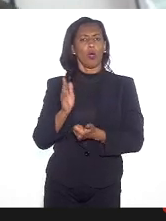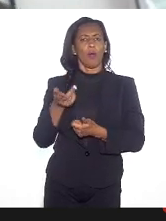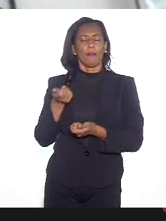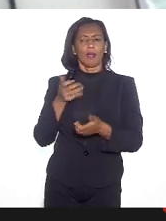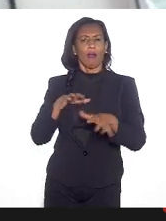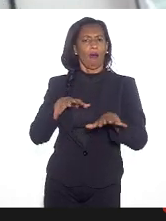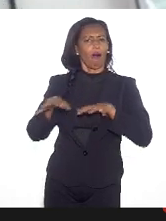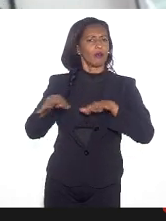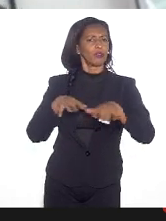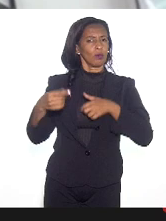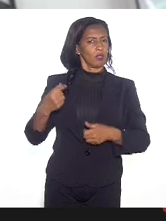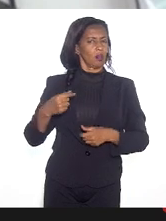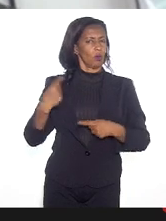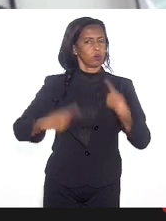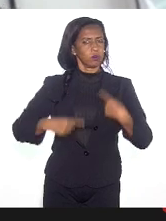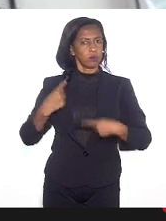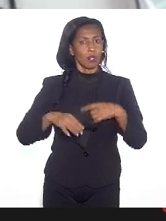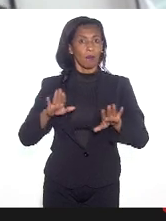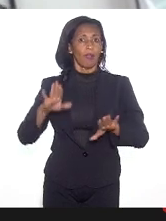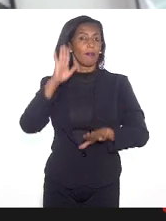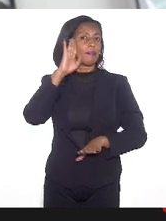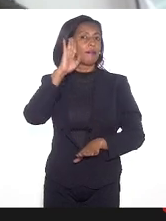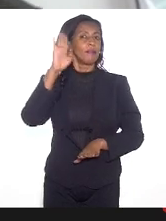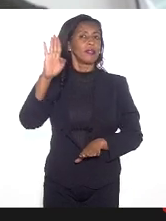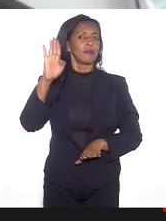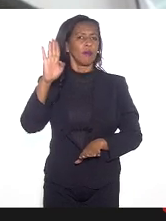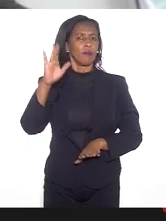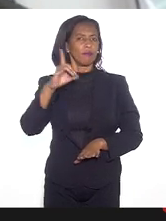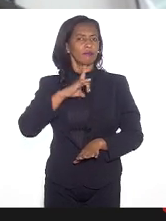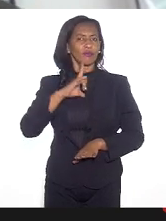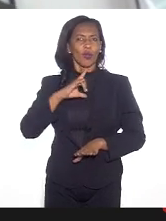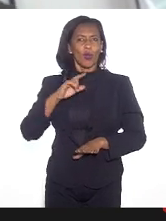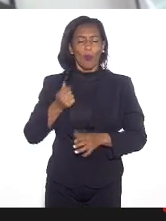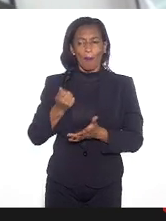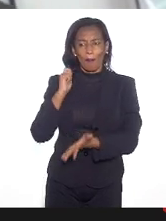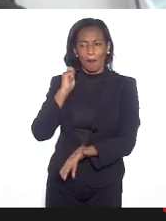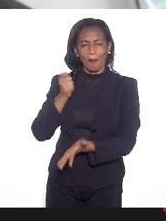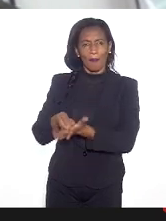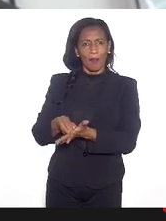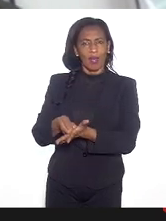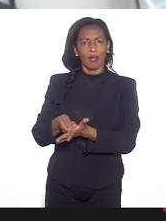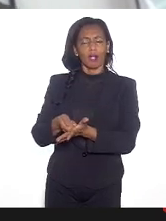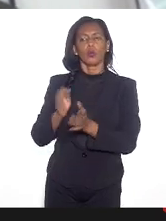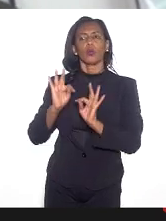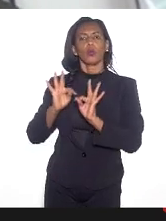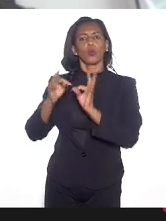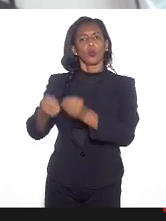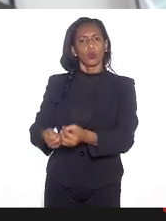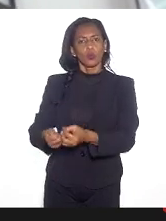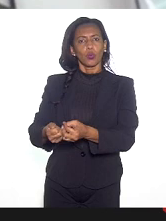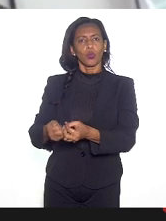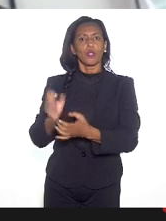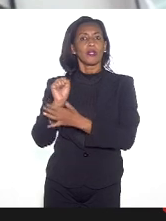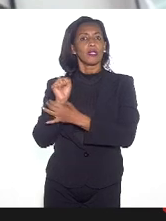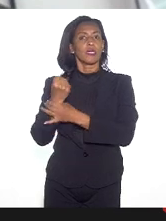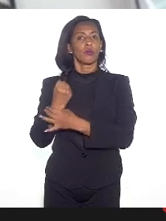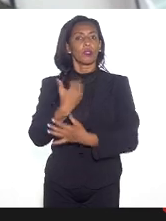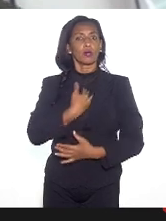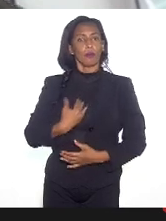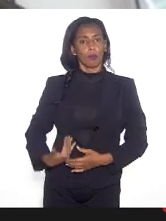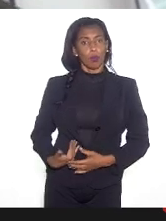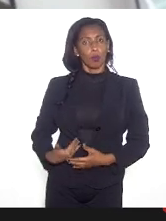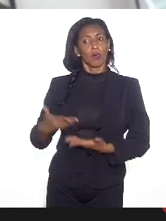articulação política, mas principalmente arcando com os custos de muitos servidores, sobretudo da segurança pública, que